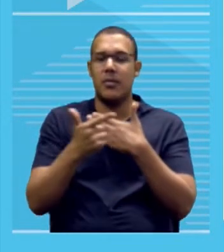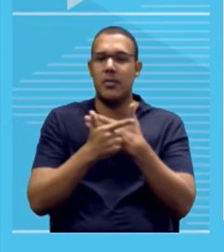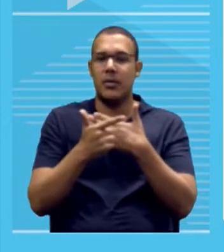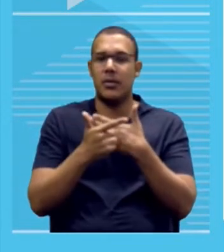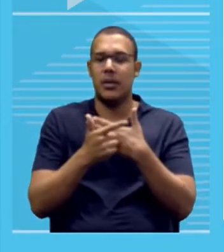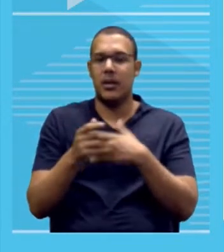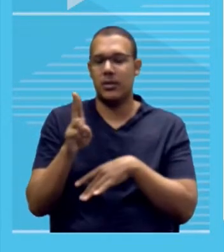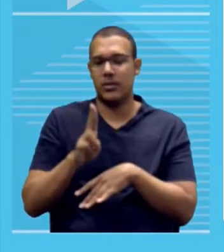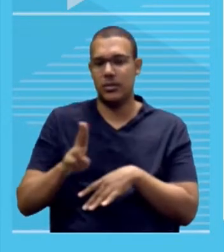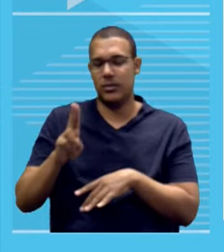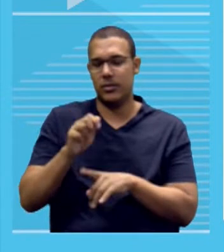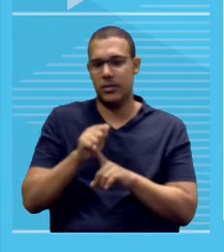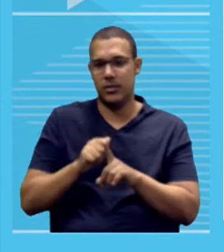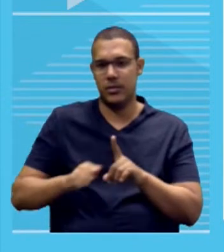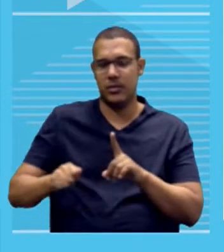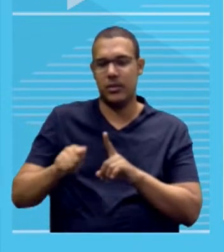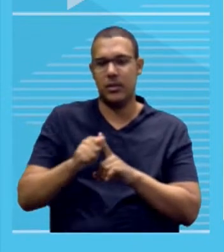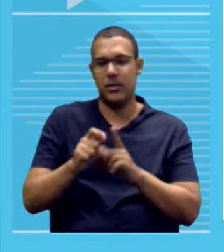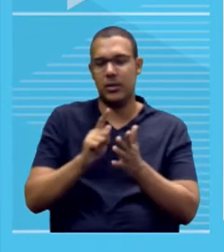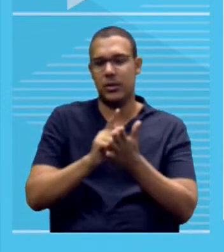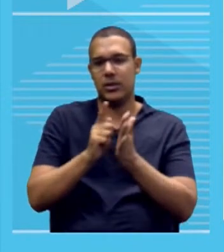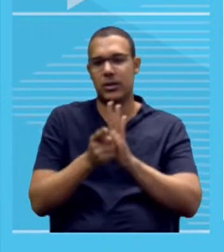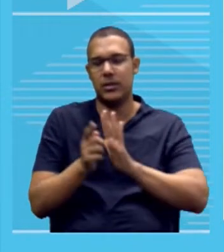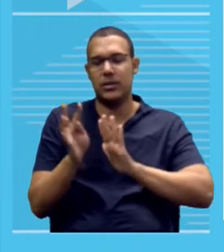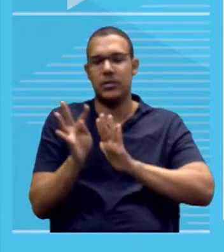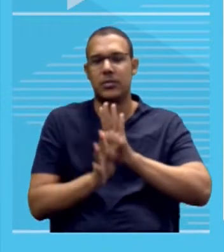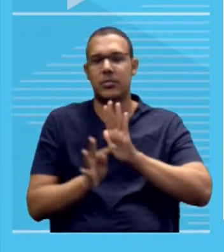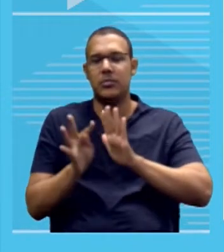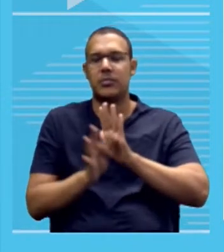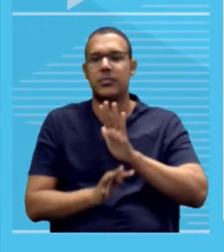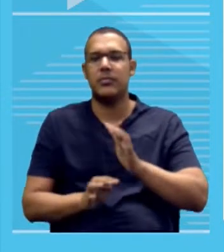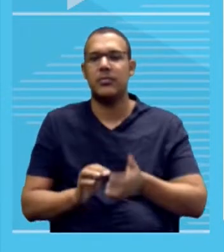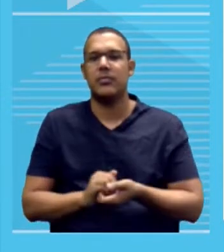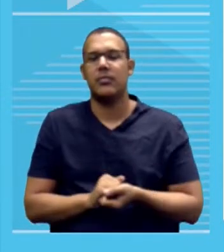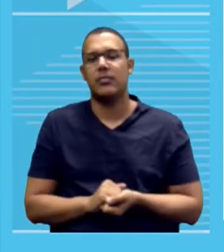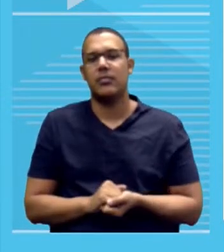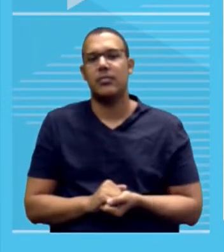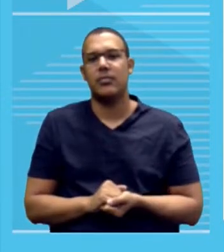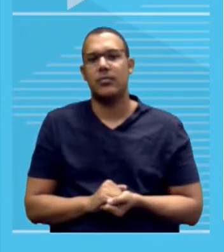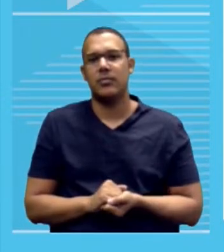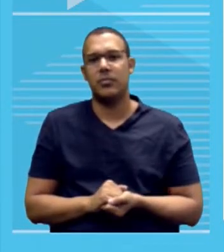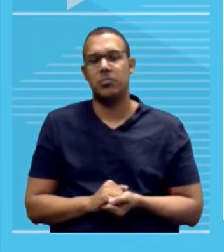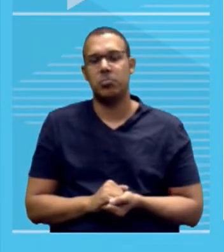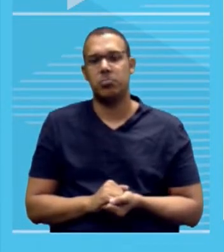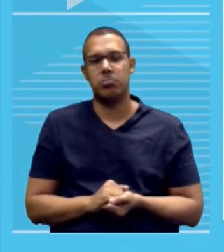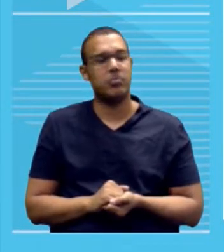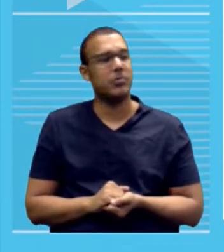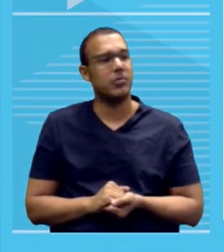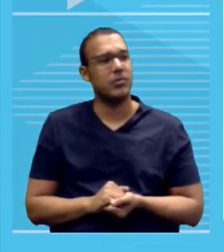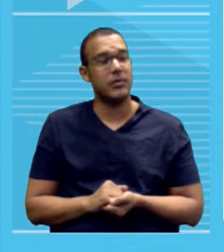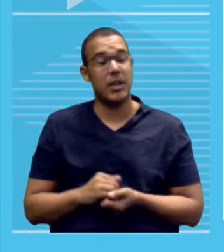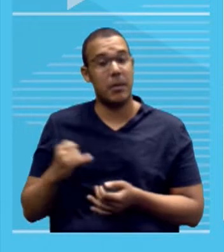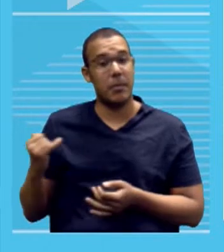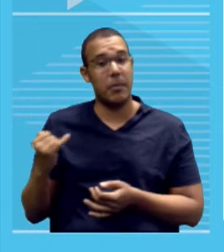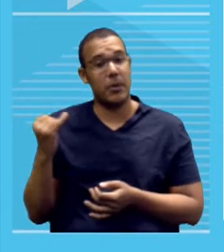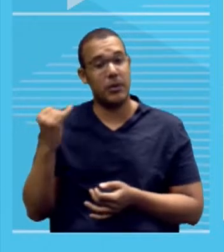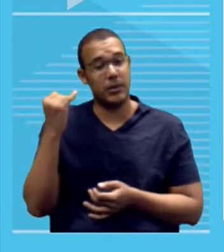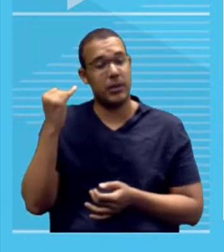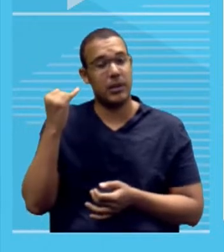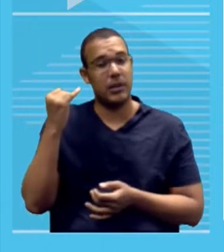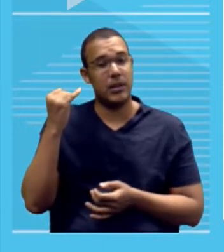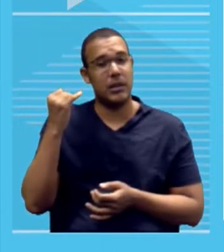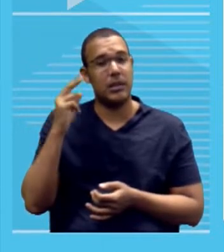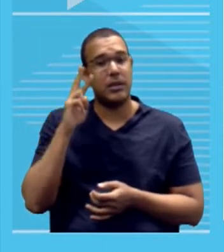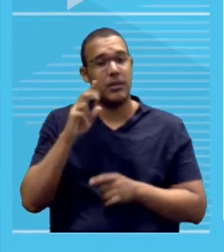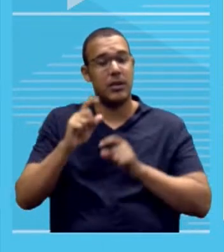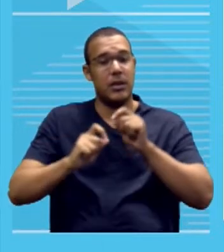social de um gênero textual é importante a gente sempre considerar de novo o contexto pessoal o que que é o